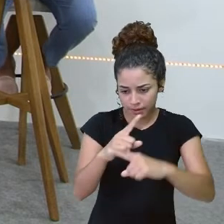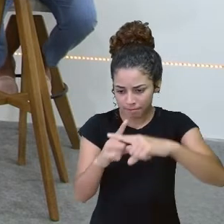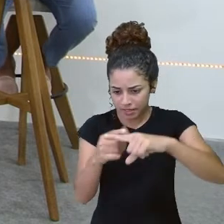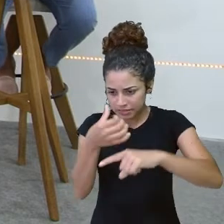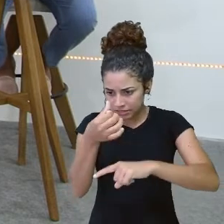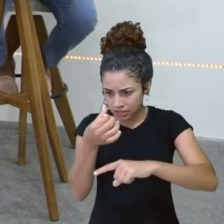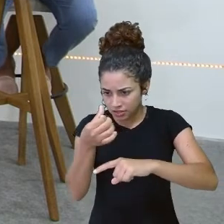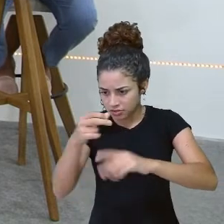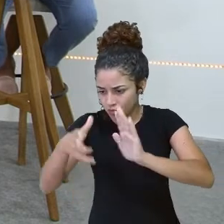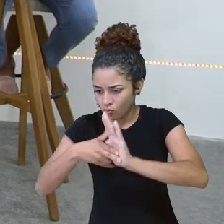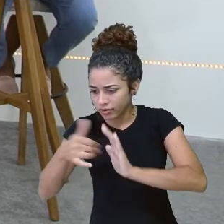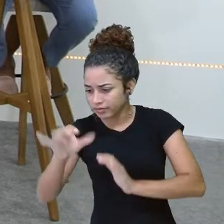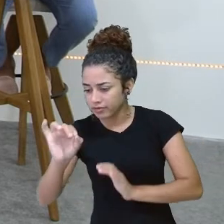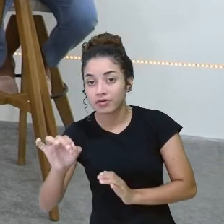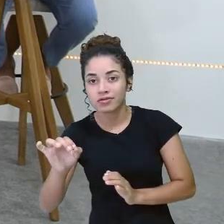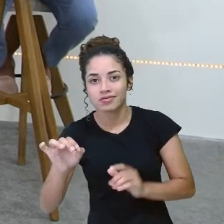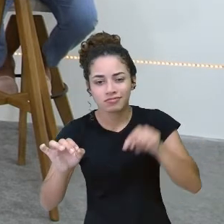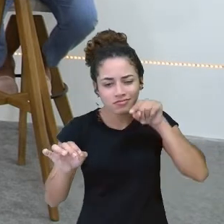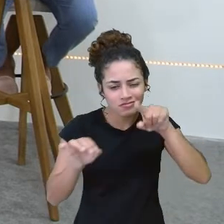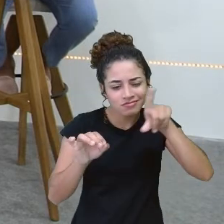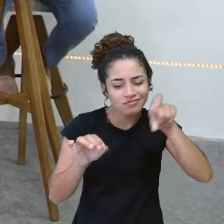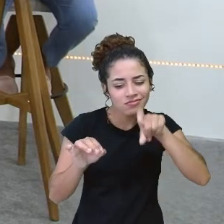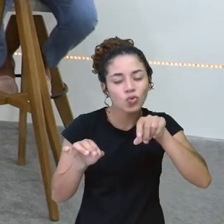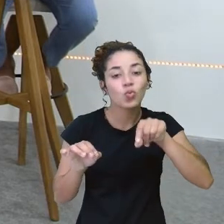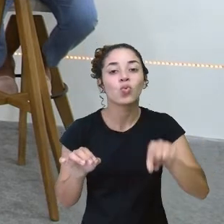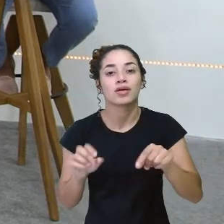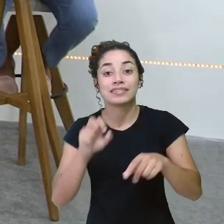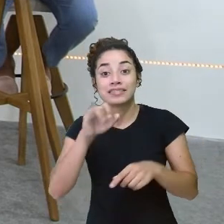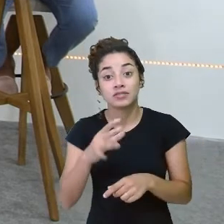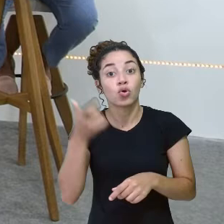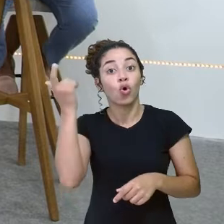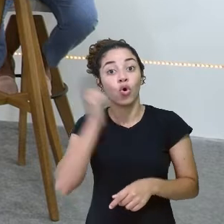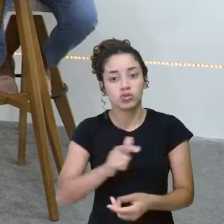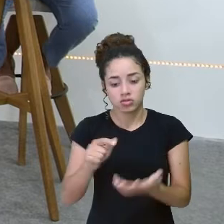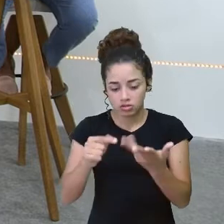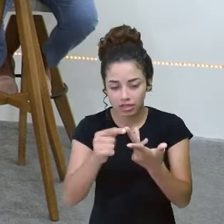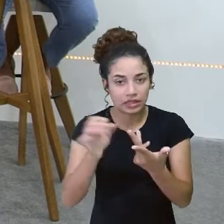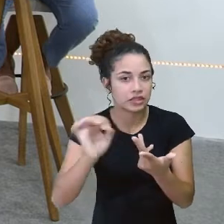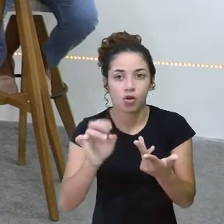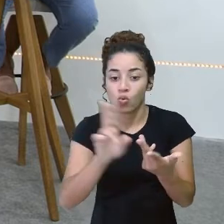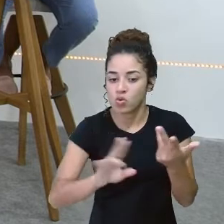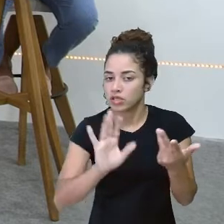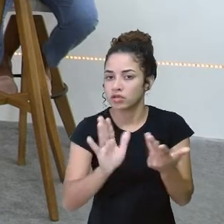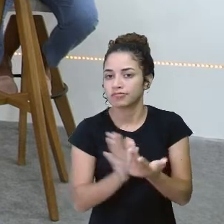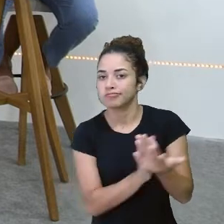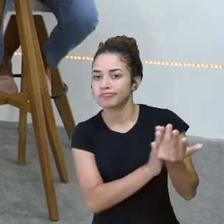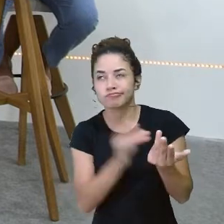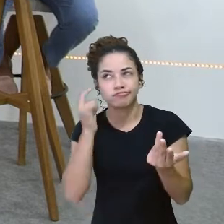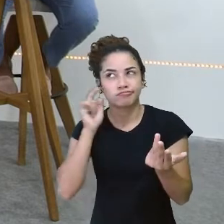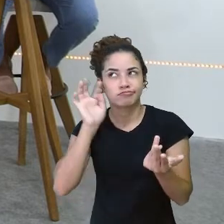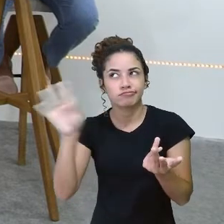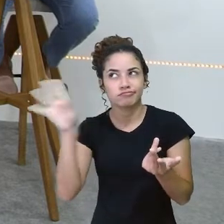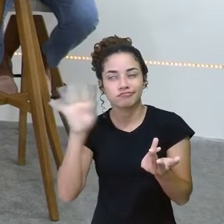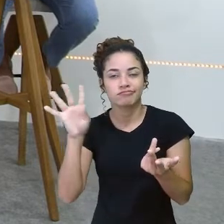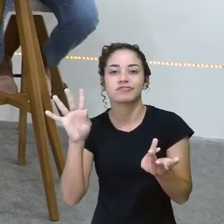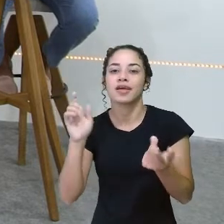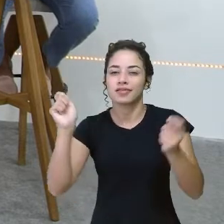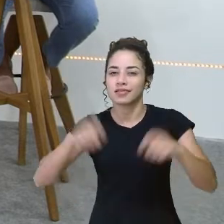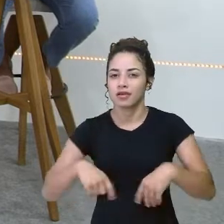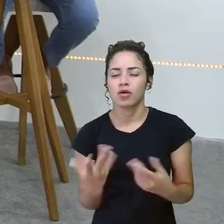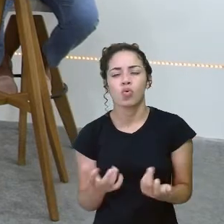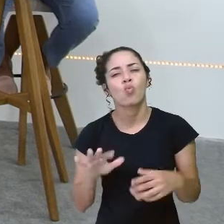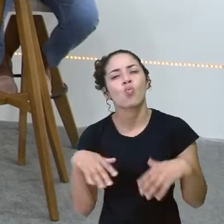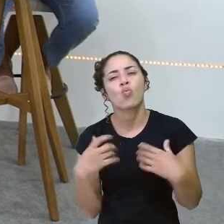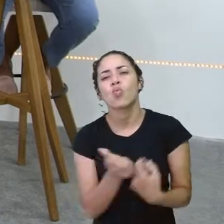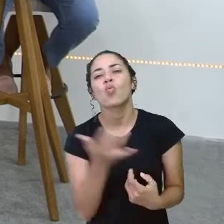acertasse mentalmente, sem precisar da ajuda dos dedinhos, poderia caminhar na trilha. Aí vamos supor, da qual resposta?